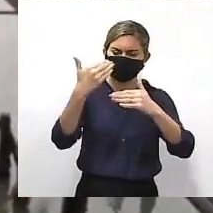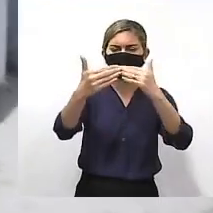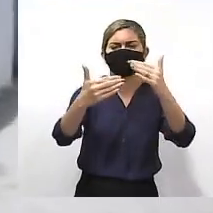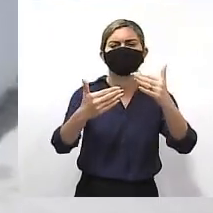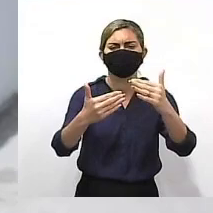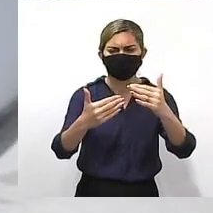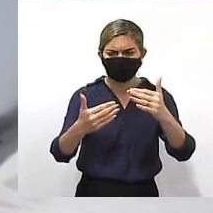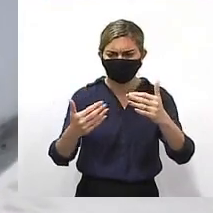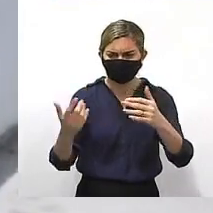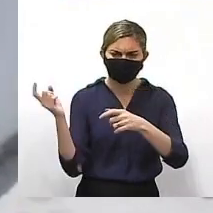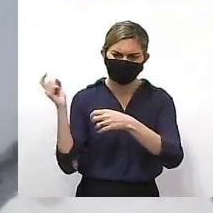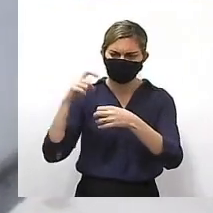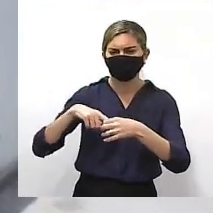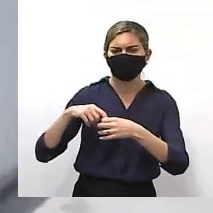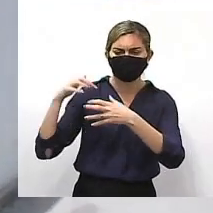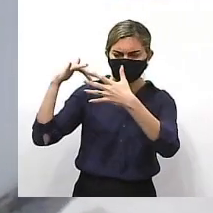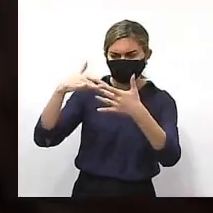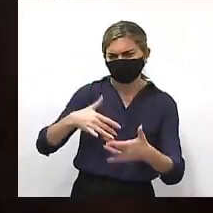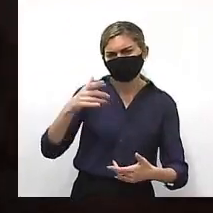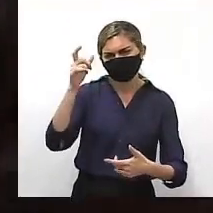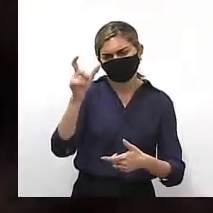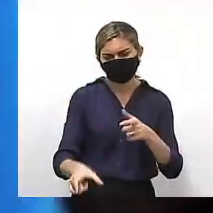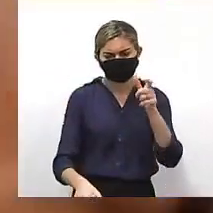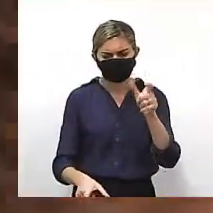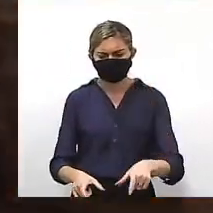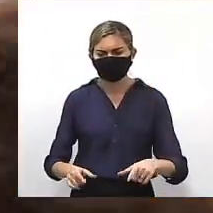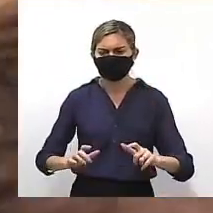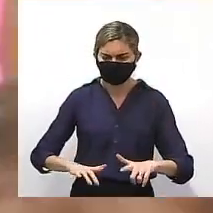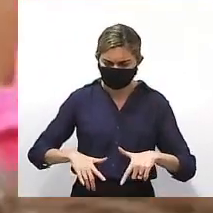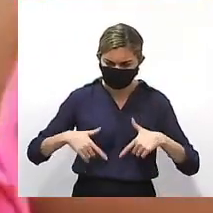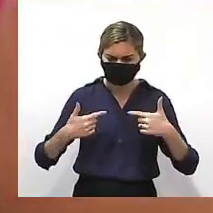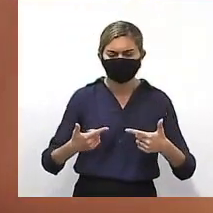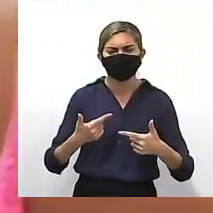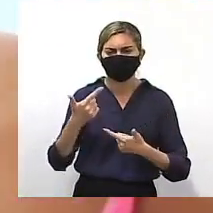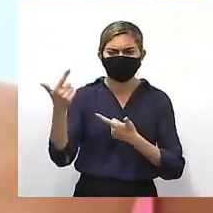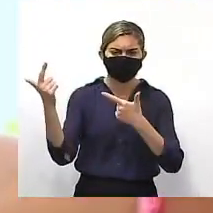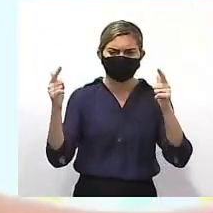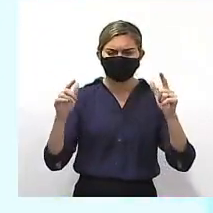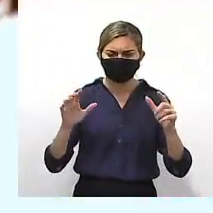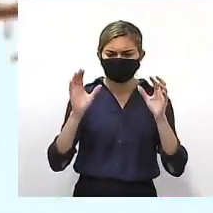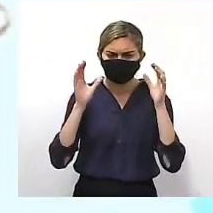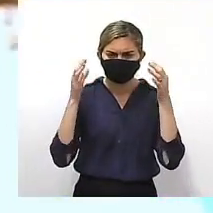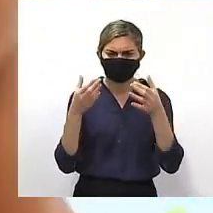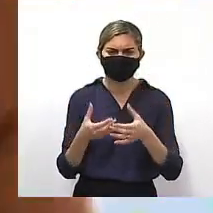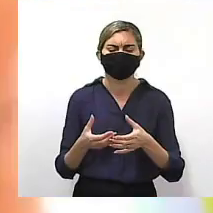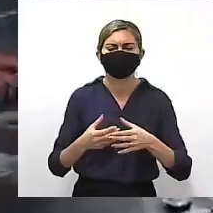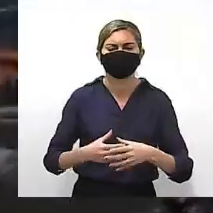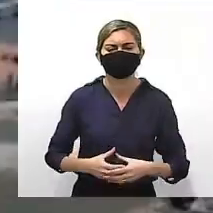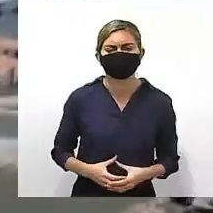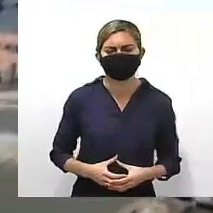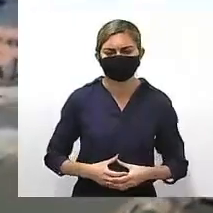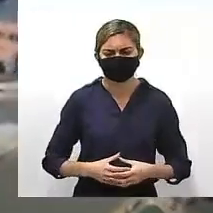e resgatando a cidadania que serve de inspiração para outras comunidades.